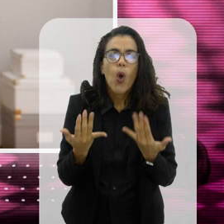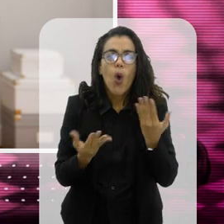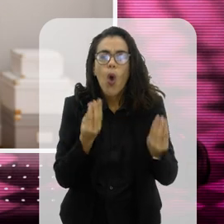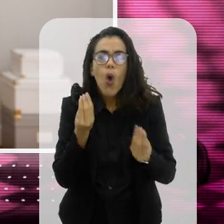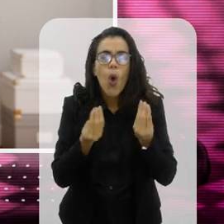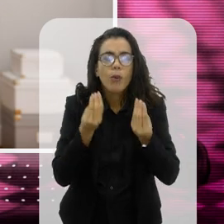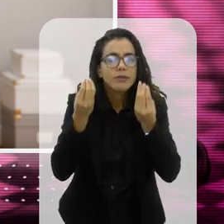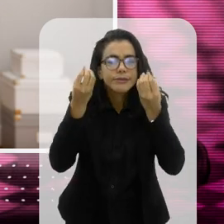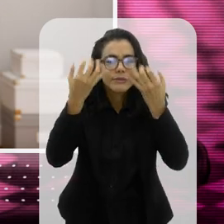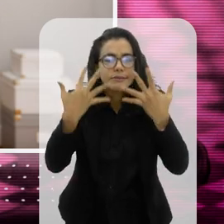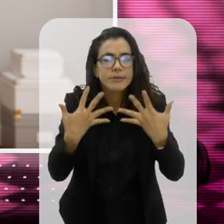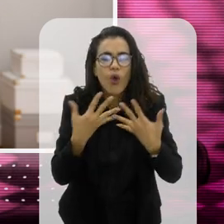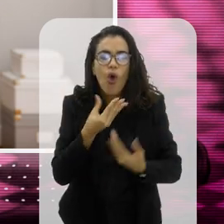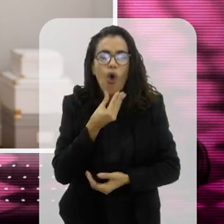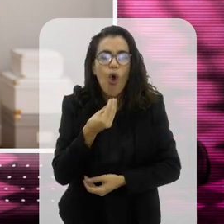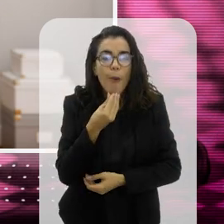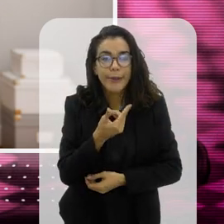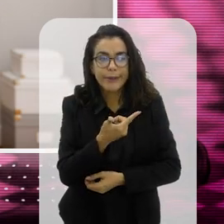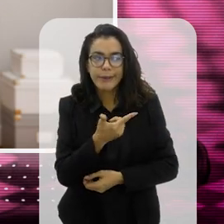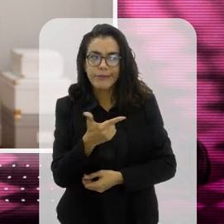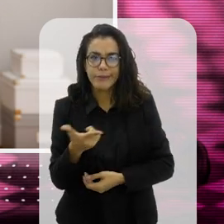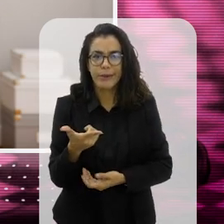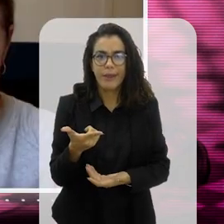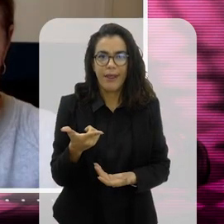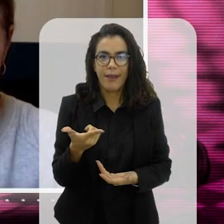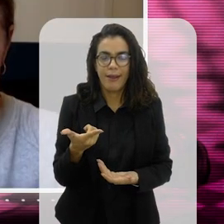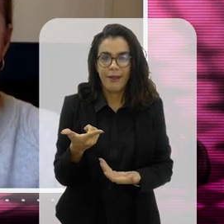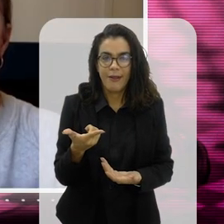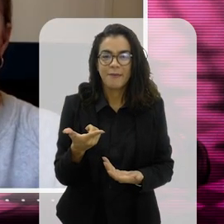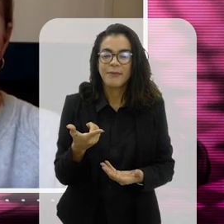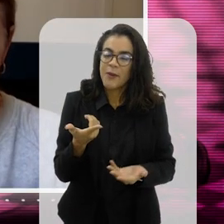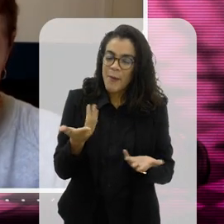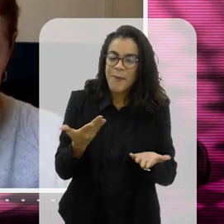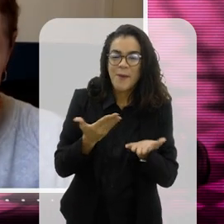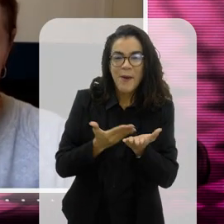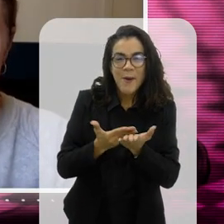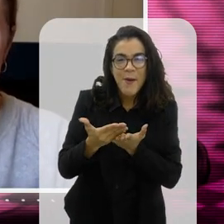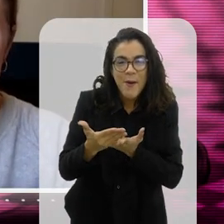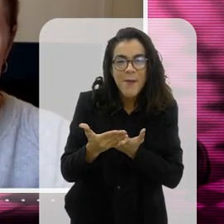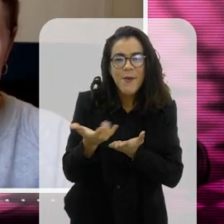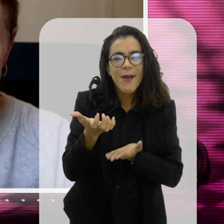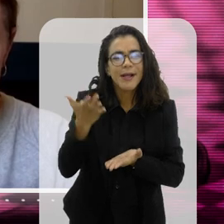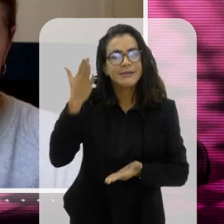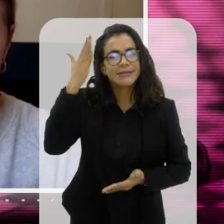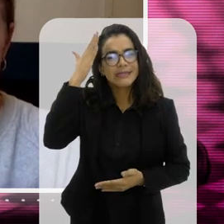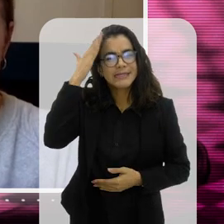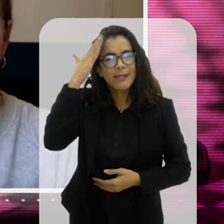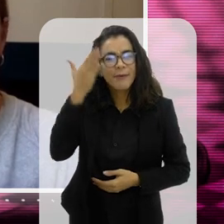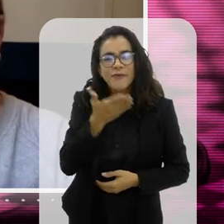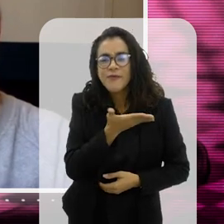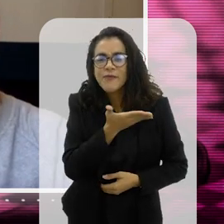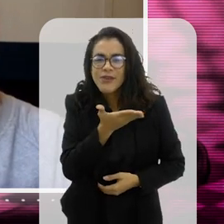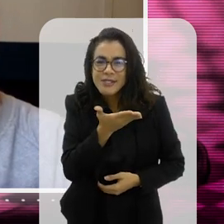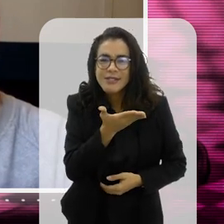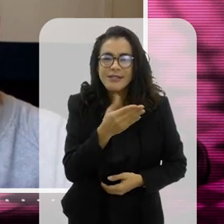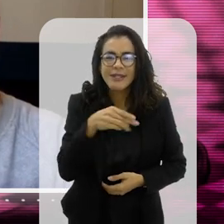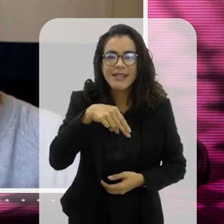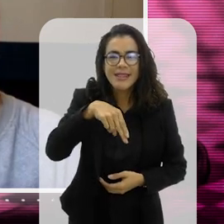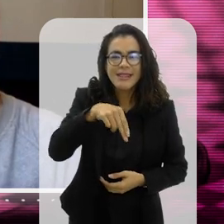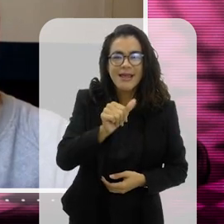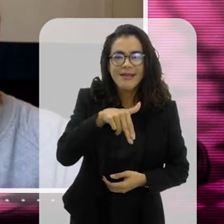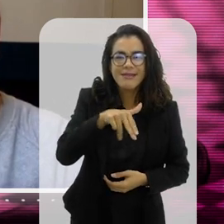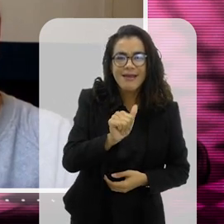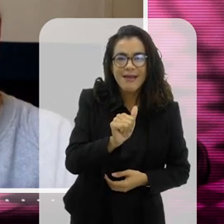ponto se justifica os homens não terem, né? Então, para começar, eu gostaria de saber de